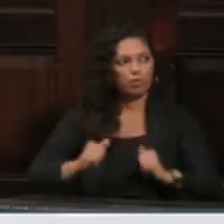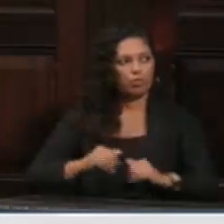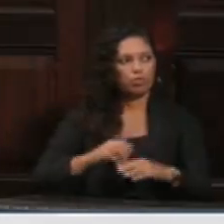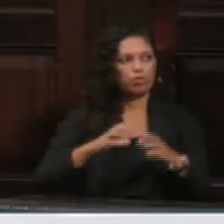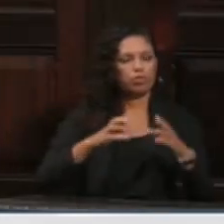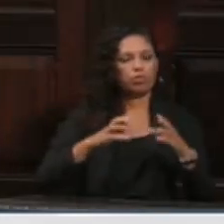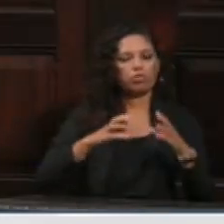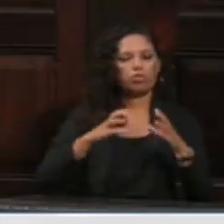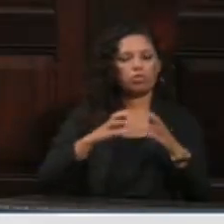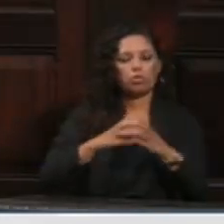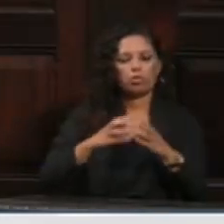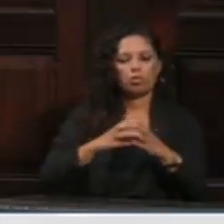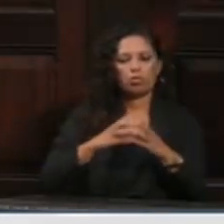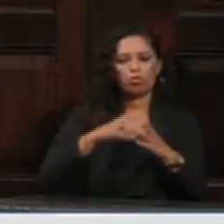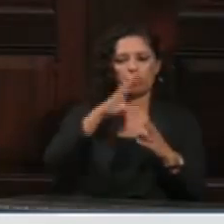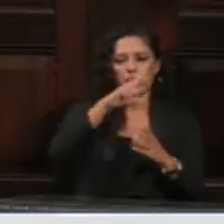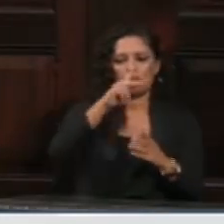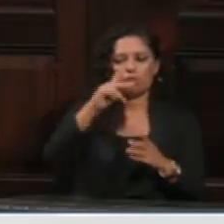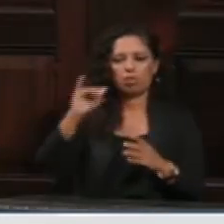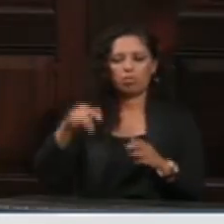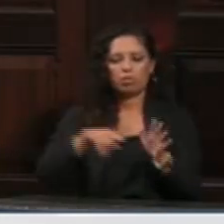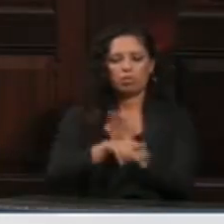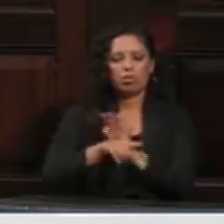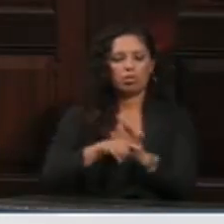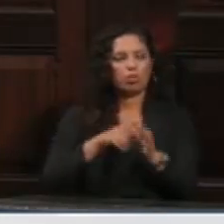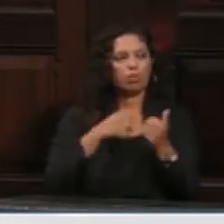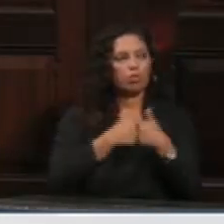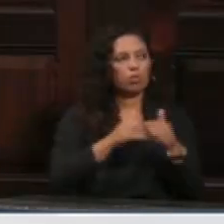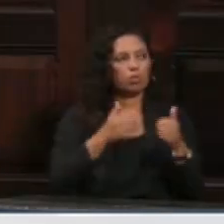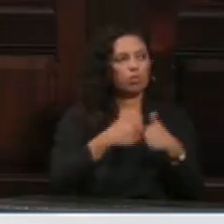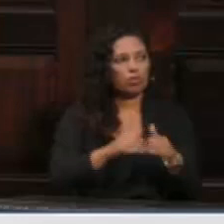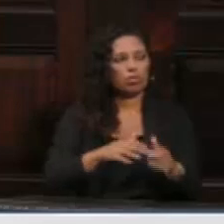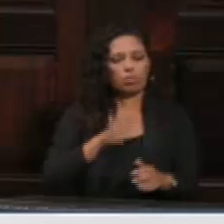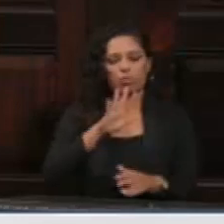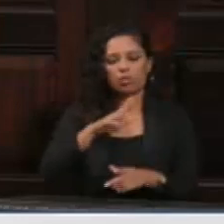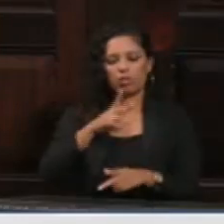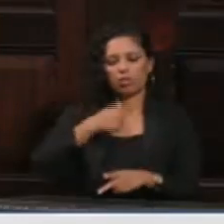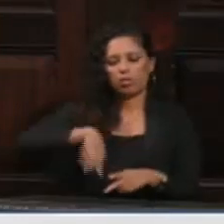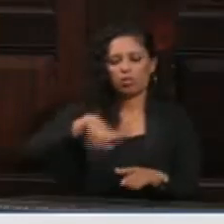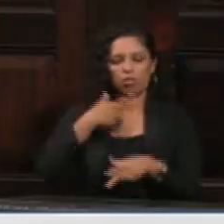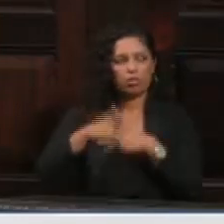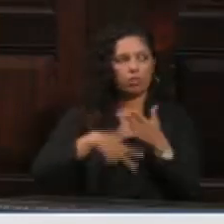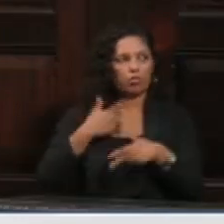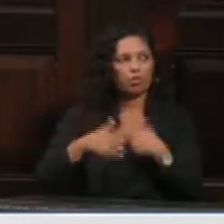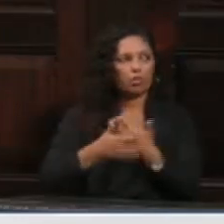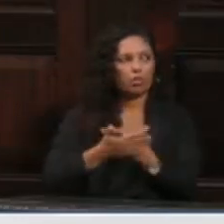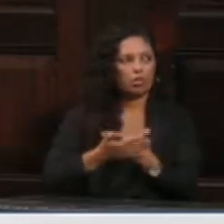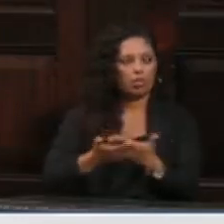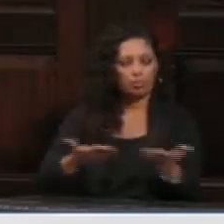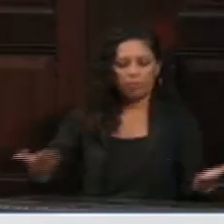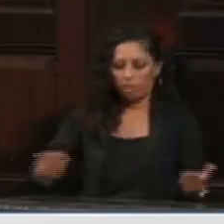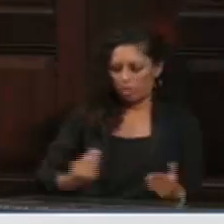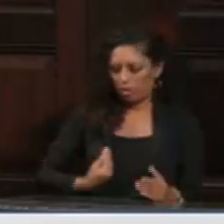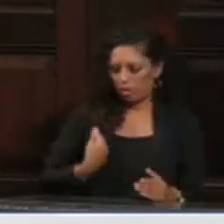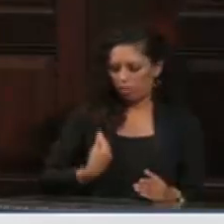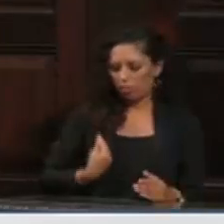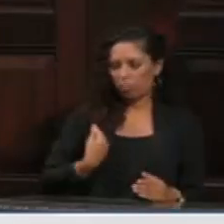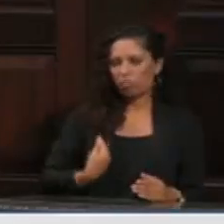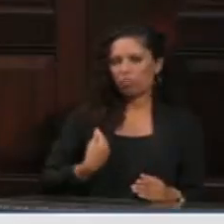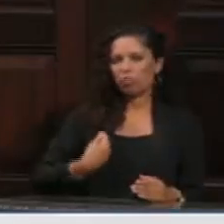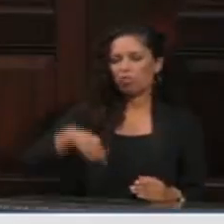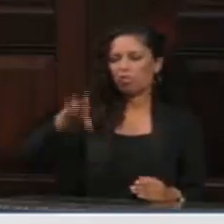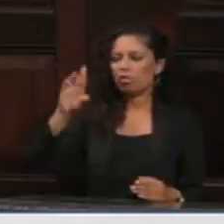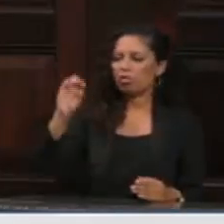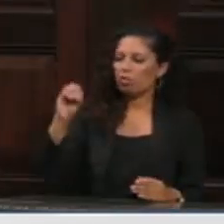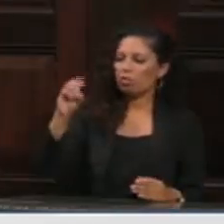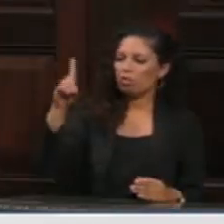Comissão de Transporte. E nós não podíamos deixar de falar primeiro da perda da vida de